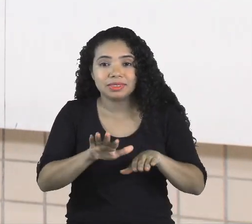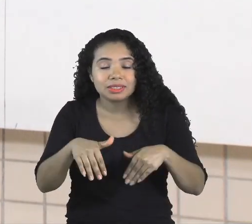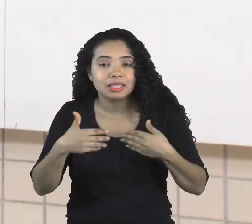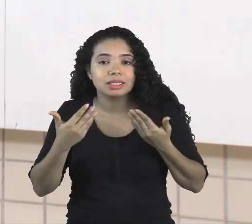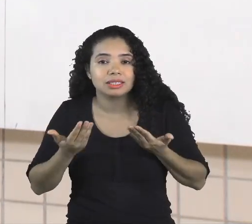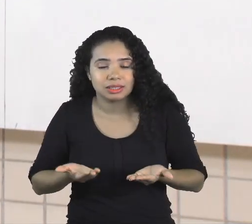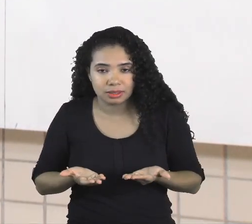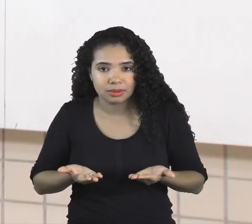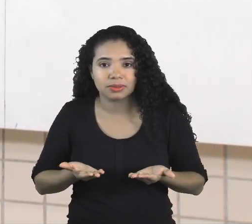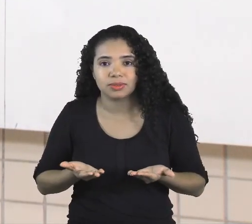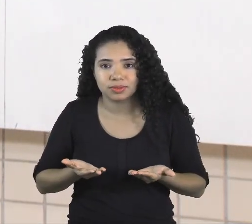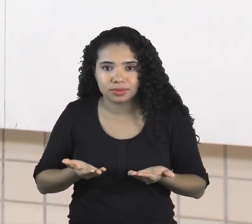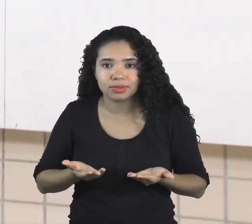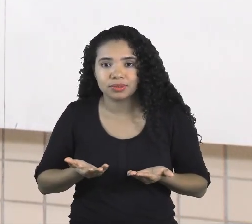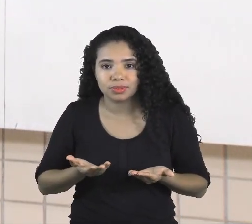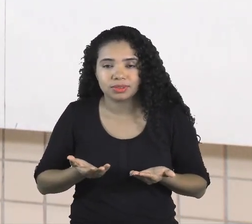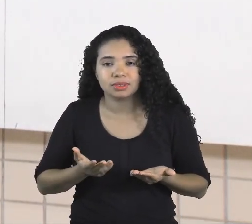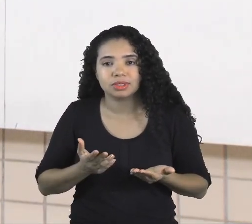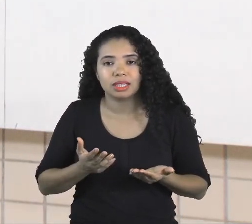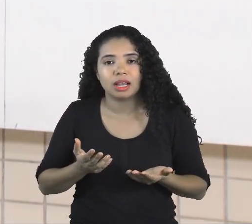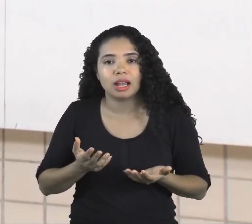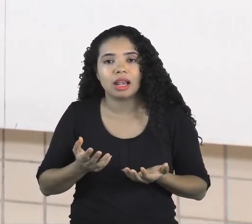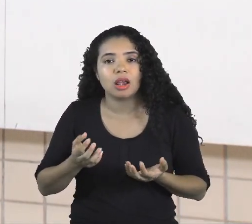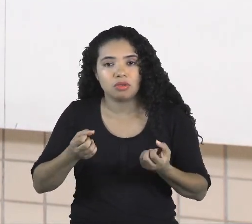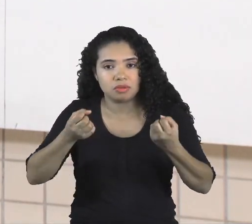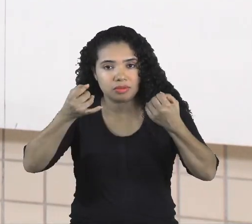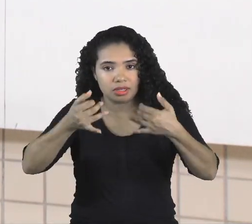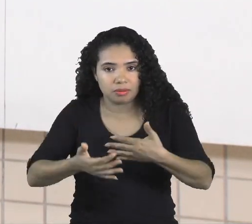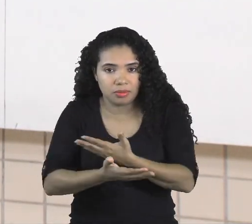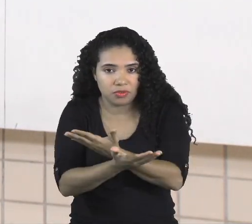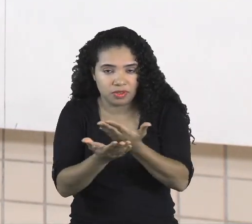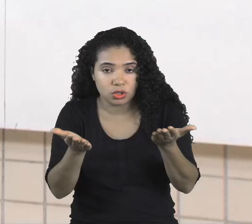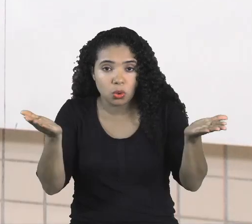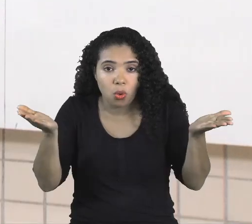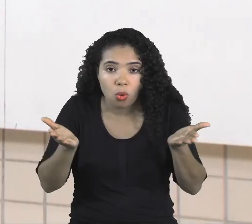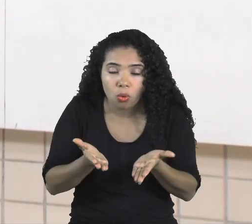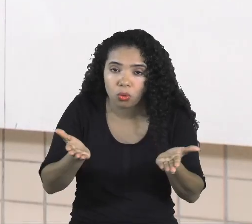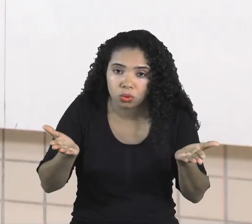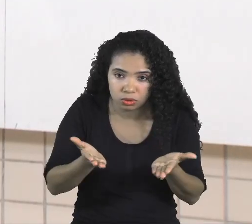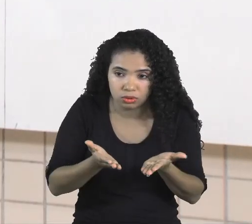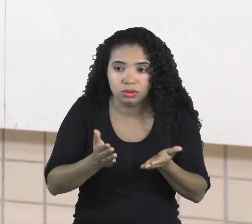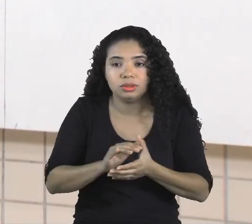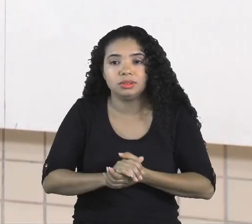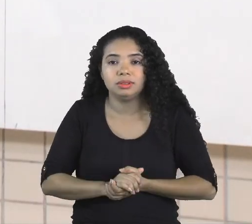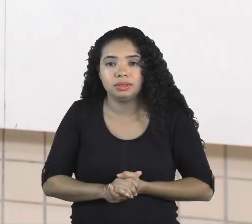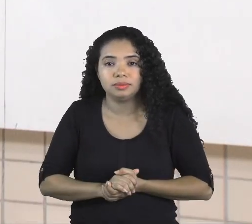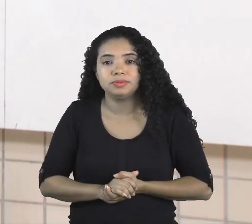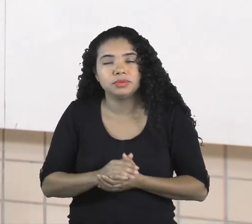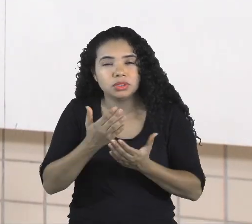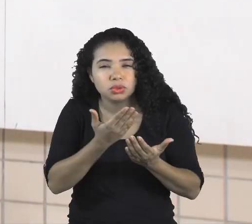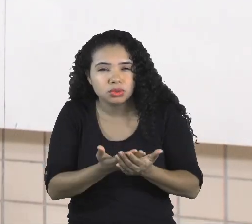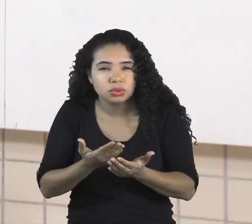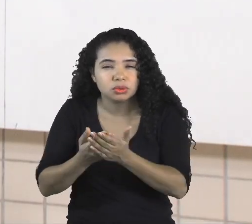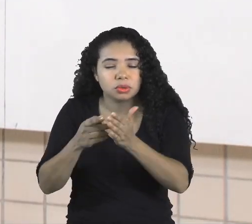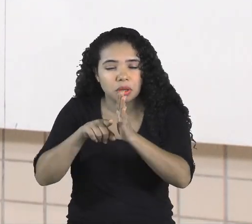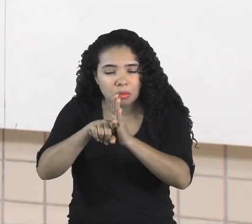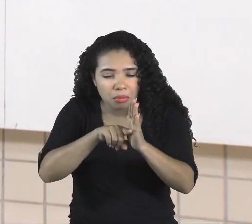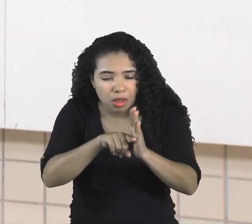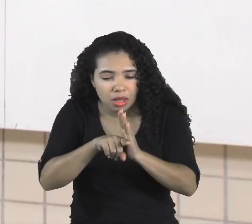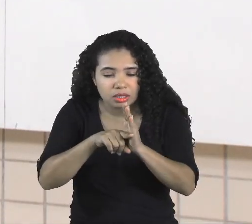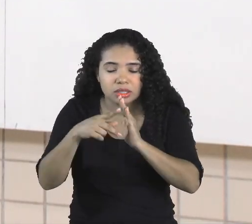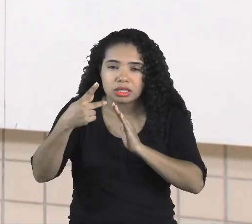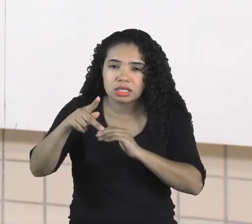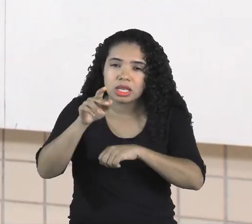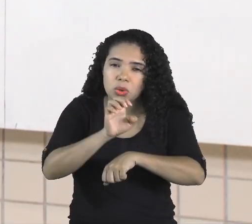Então, é isso que eu tenho para vocês hoje. Estudem, procure pesquisar sobre o